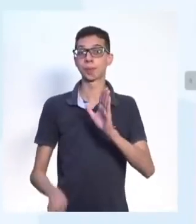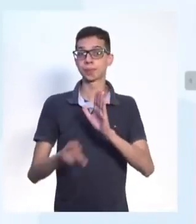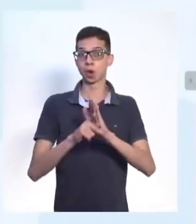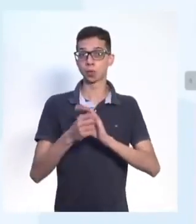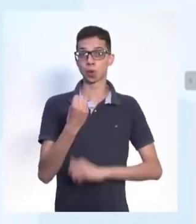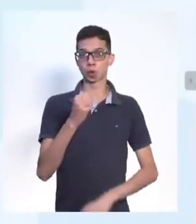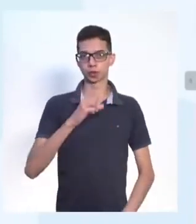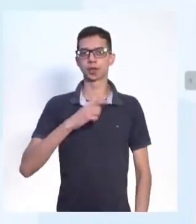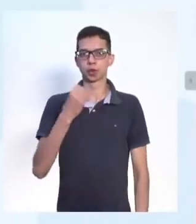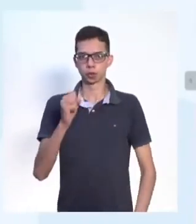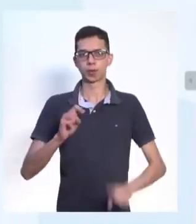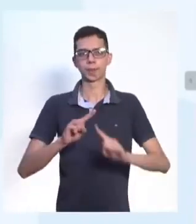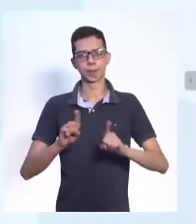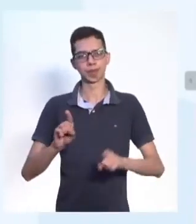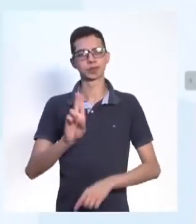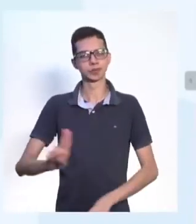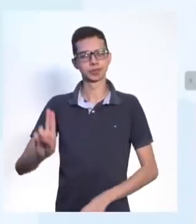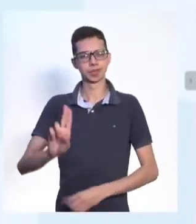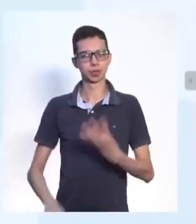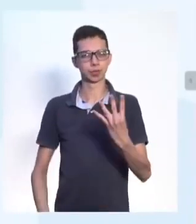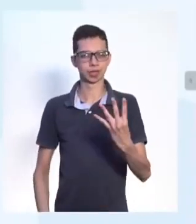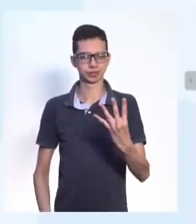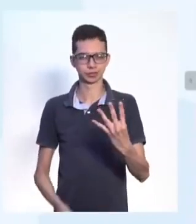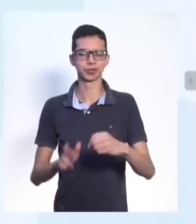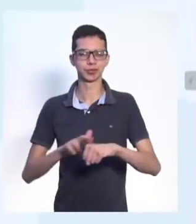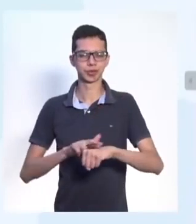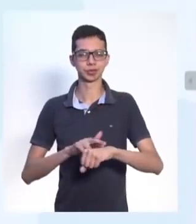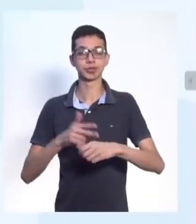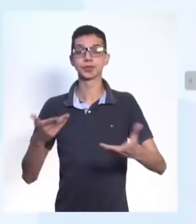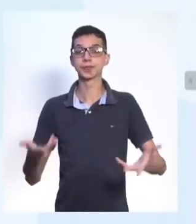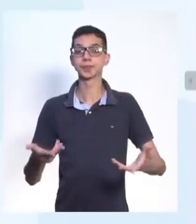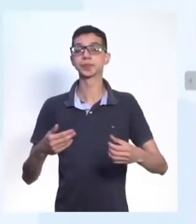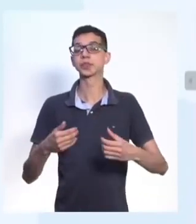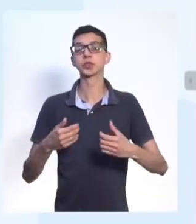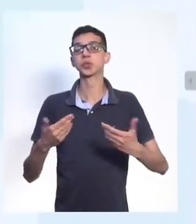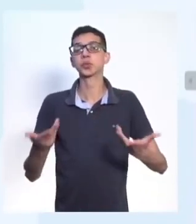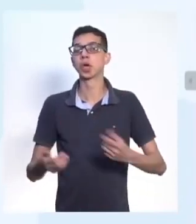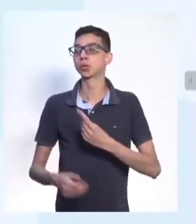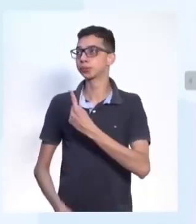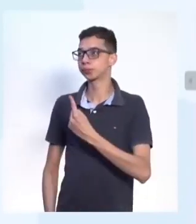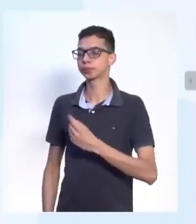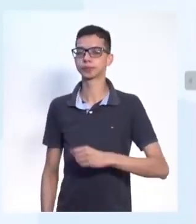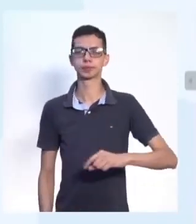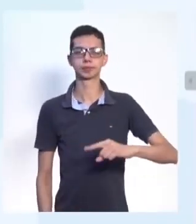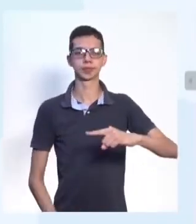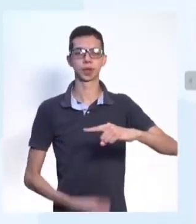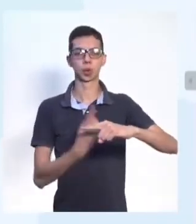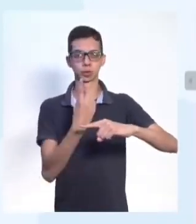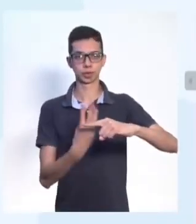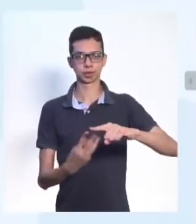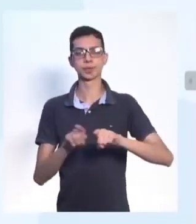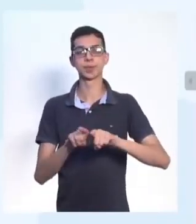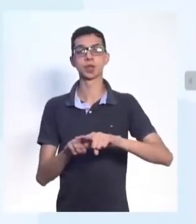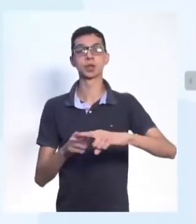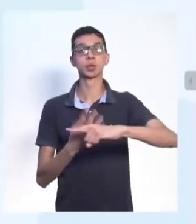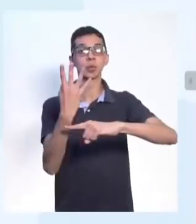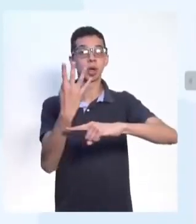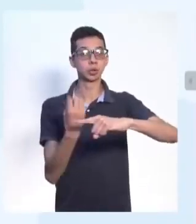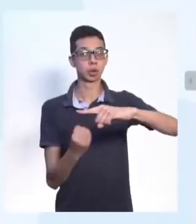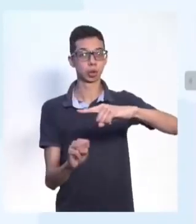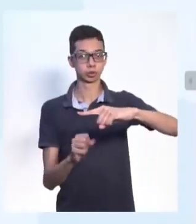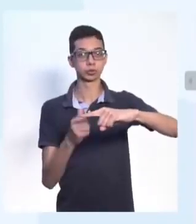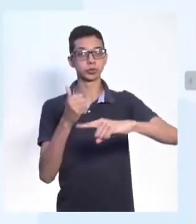Tá certo? Sim. Então, qual que é essa peça aí? Essa peça é 1/3 e 4/8. Então, essa é